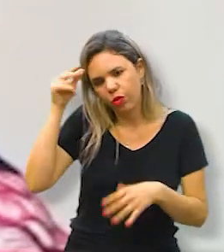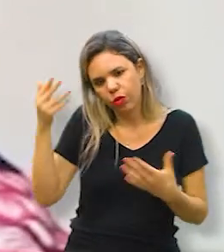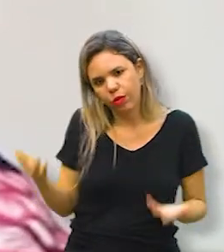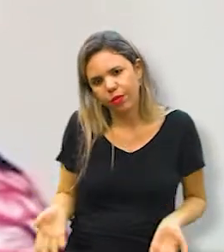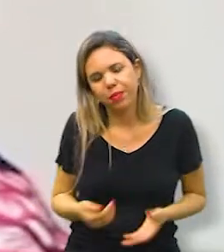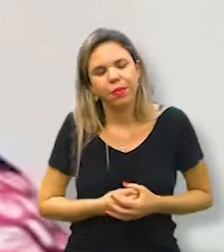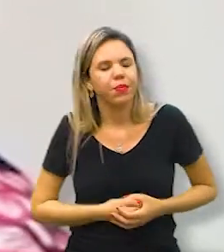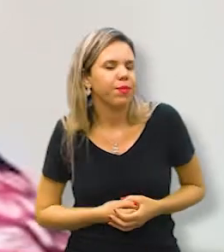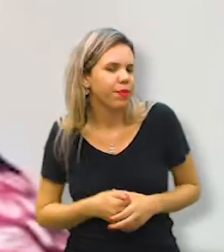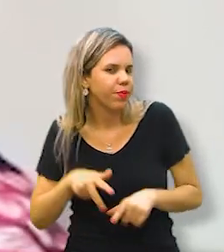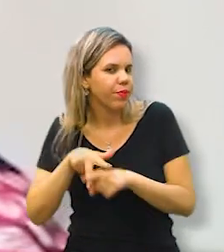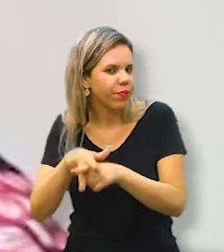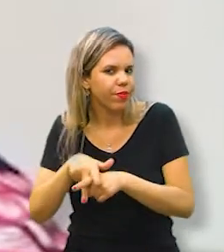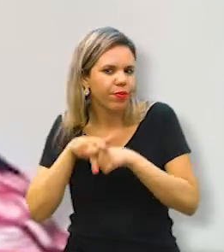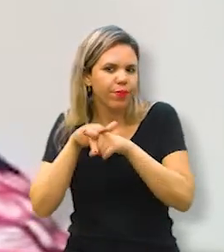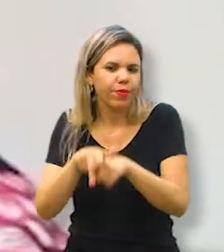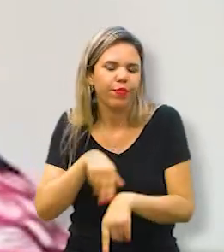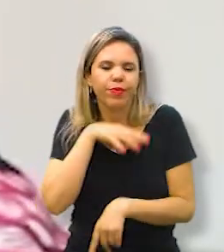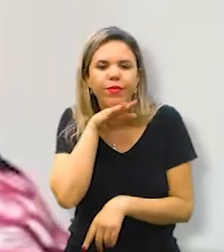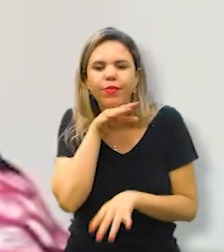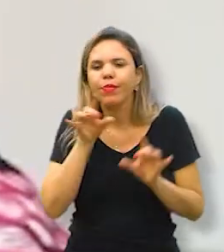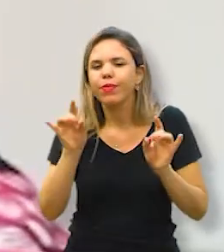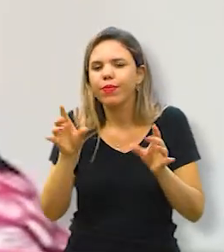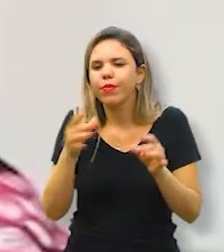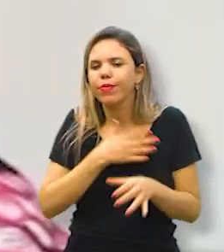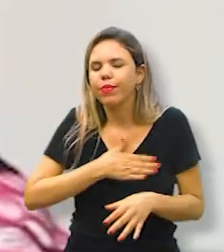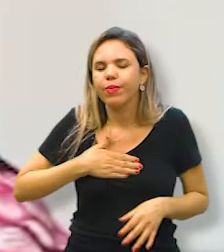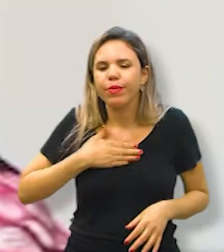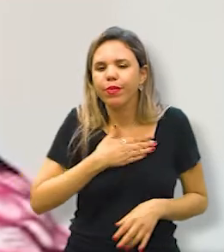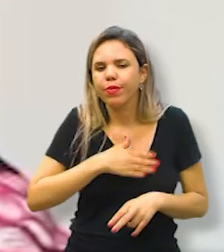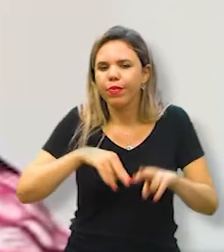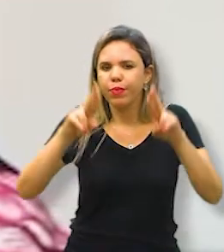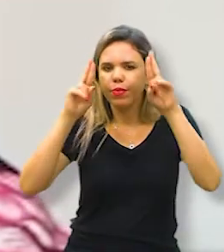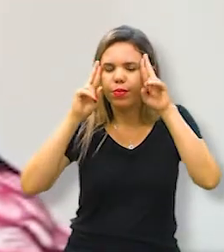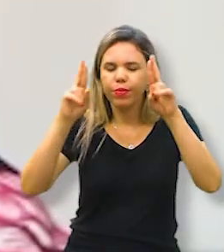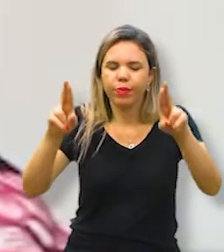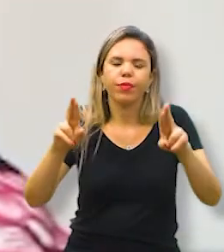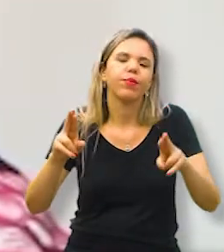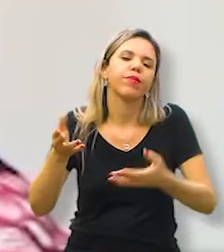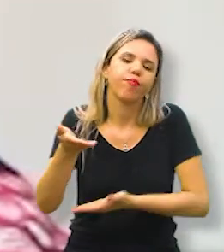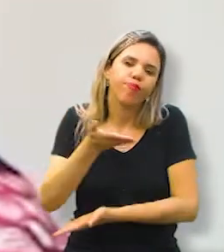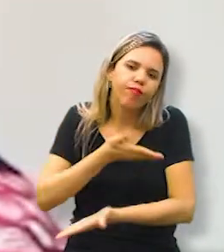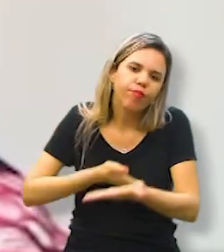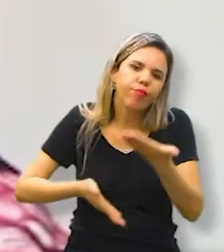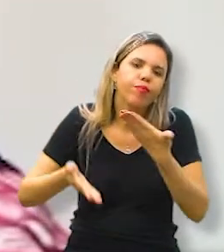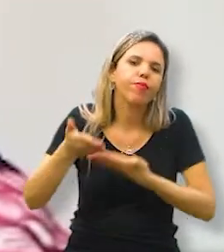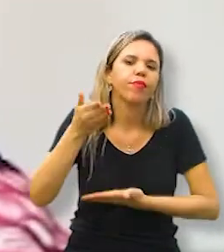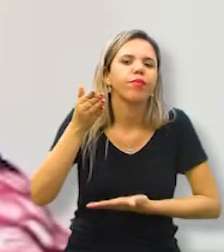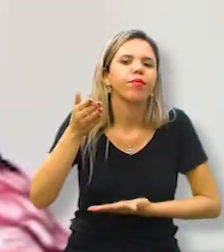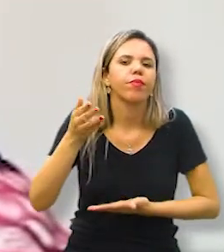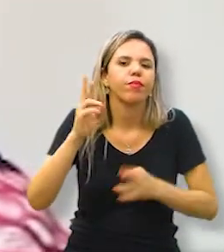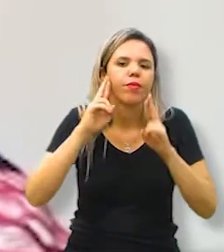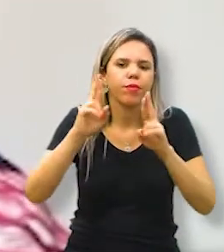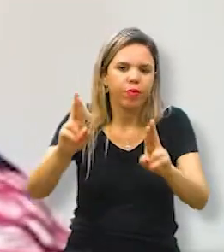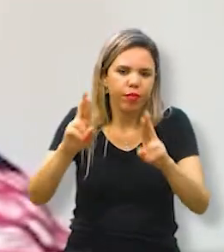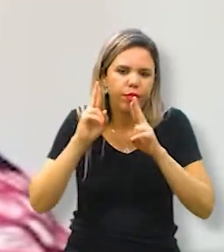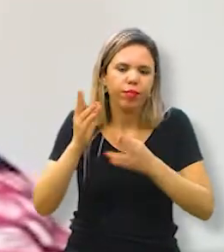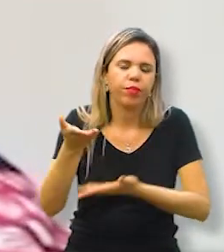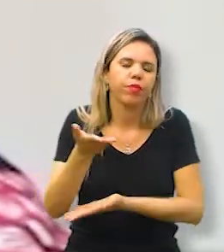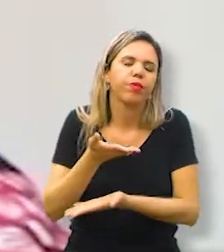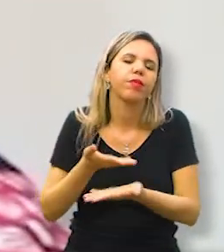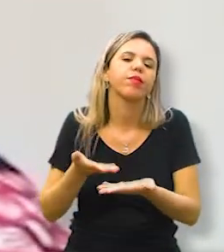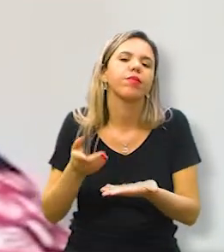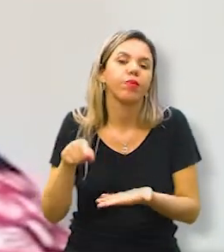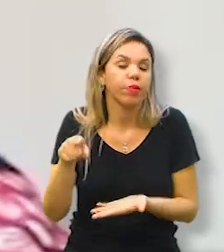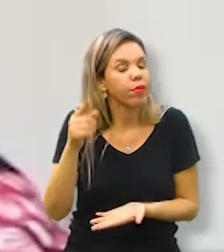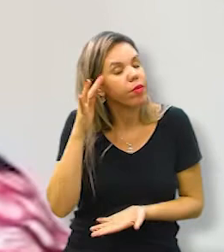né? Que é um animal que tem um respeito também por aquele que o respeita. Então,